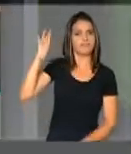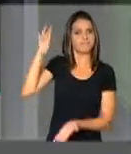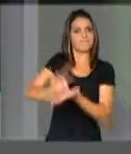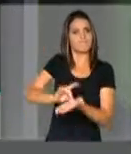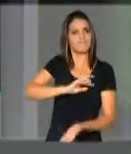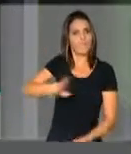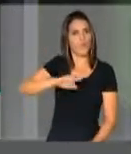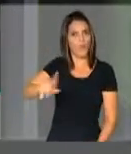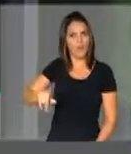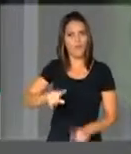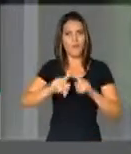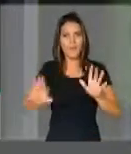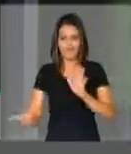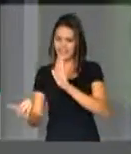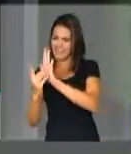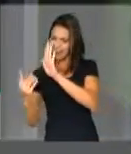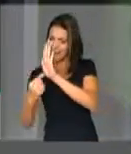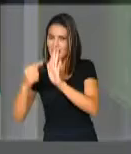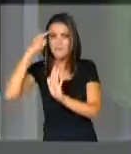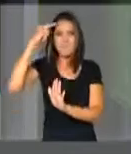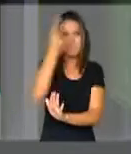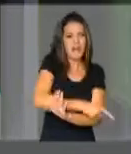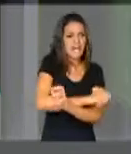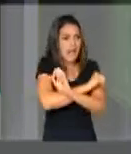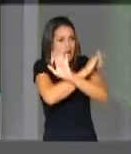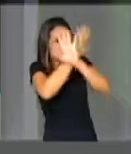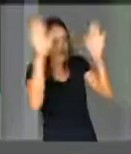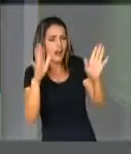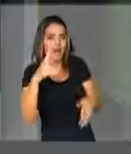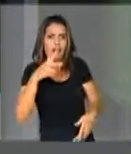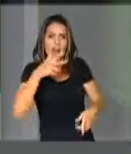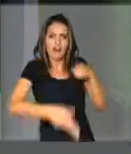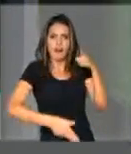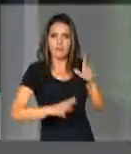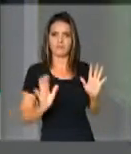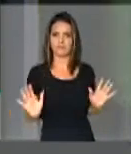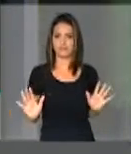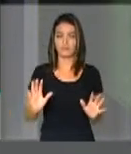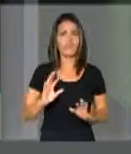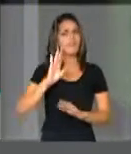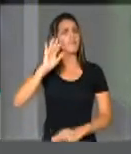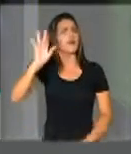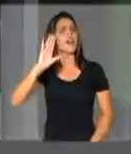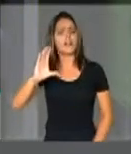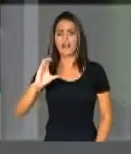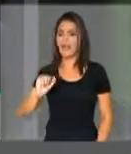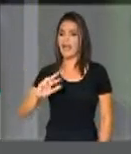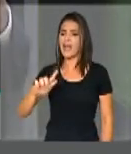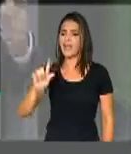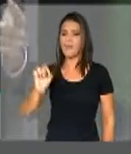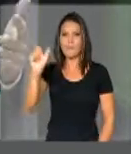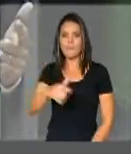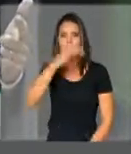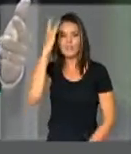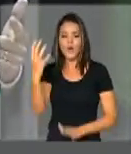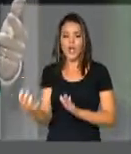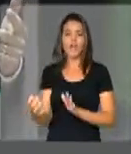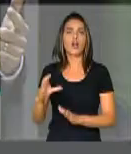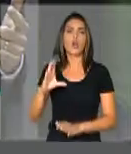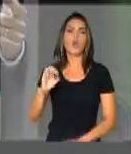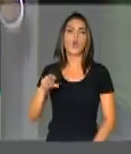que você tem que ser outra espécie que imagina um cargo comissionado pode afetar um documento